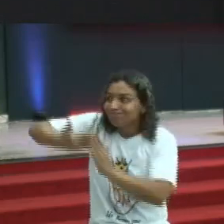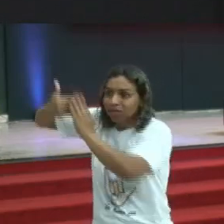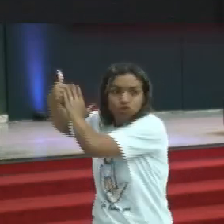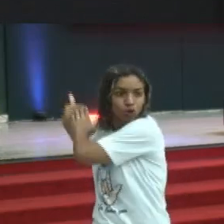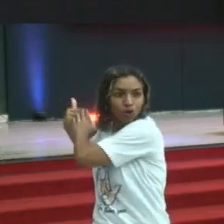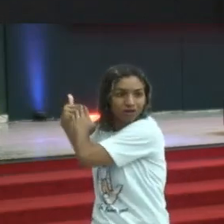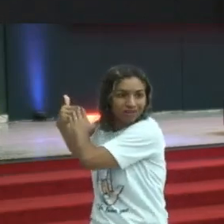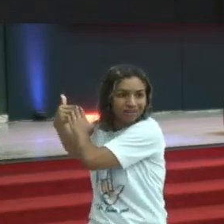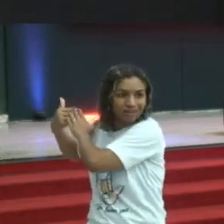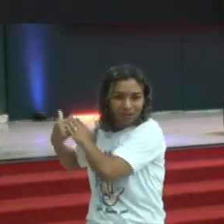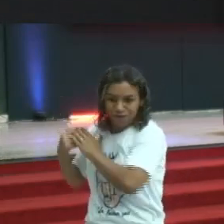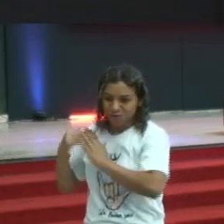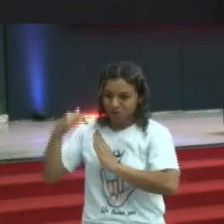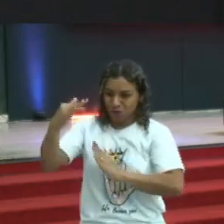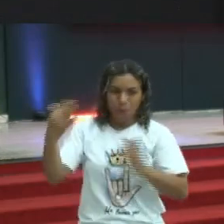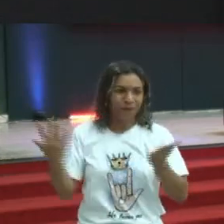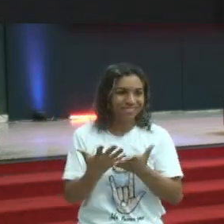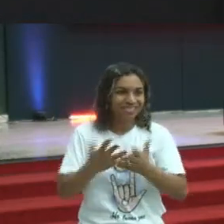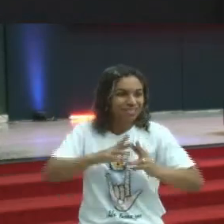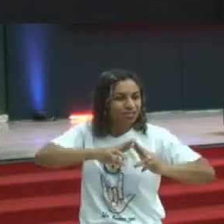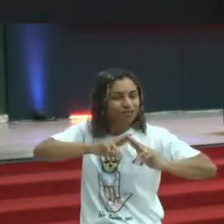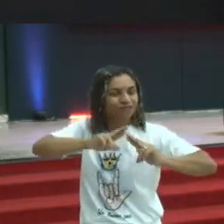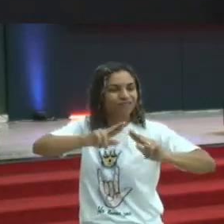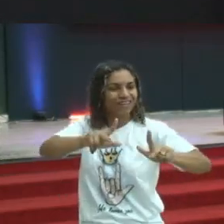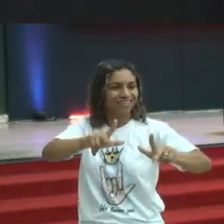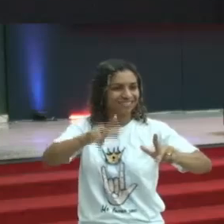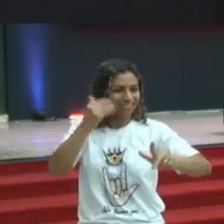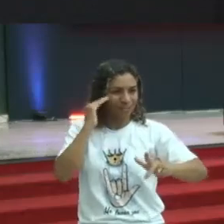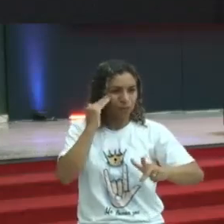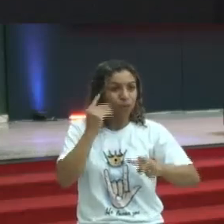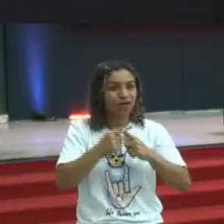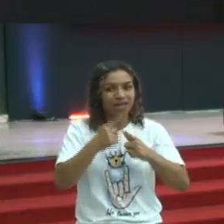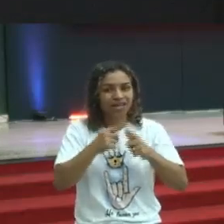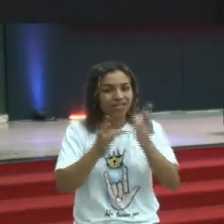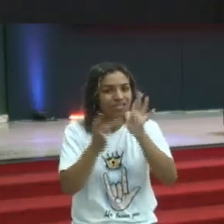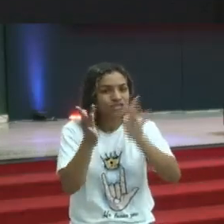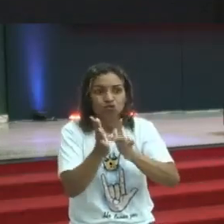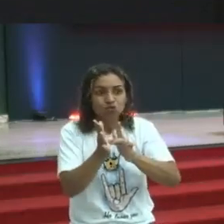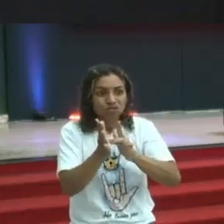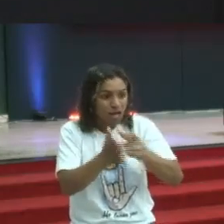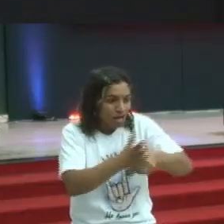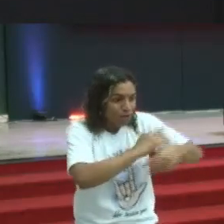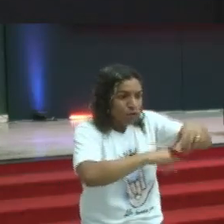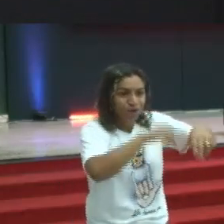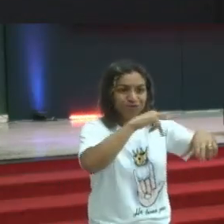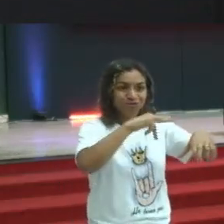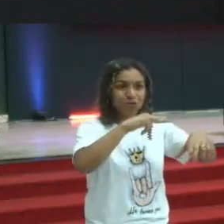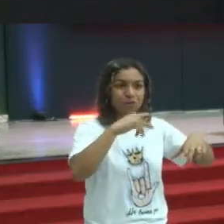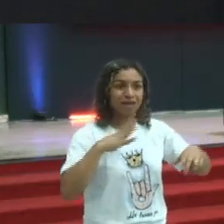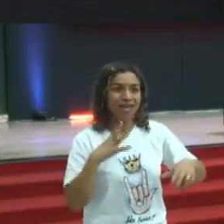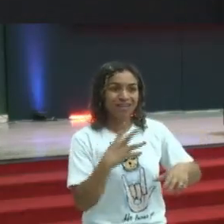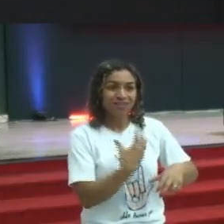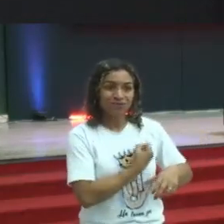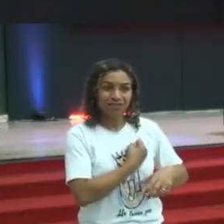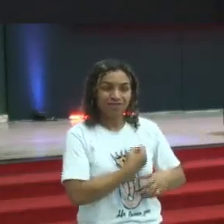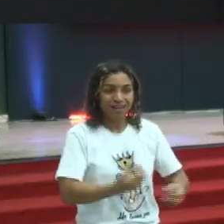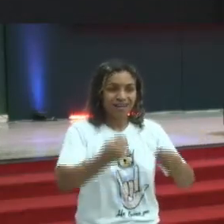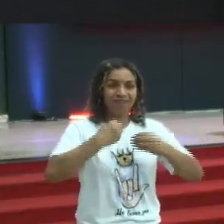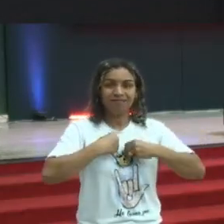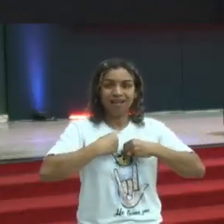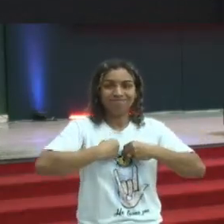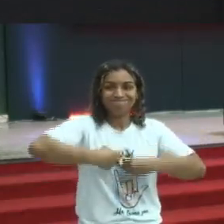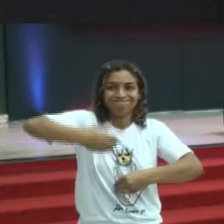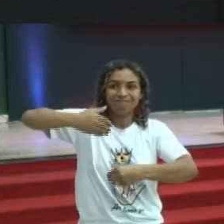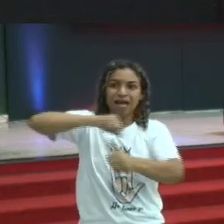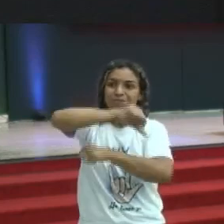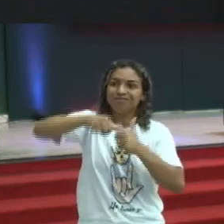das últimas declarações de Jesus, que foi pregado hoje pela manhã pelo pastor Francisco, lá em João capítulo